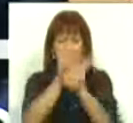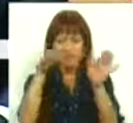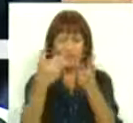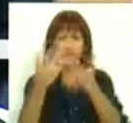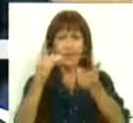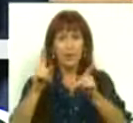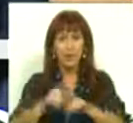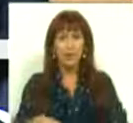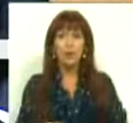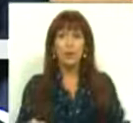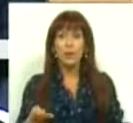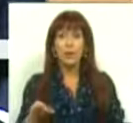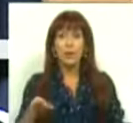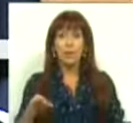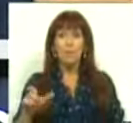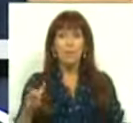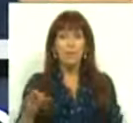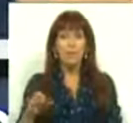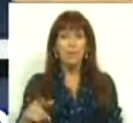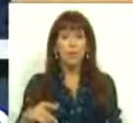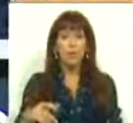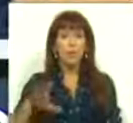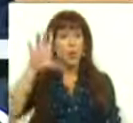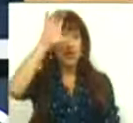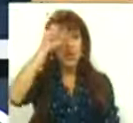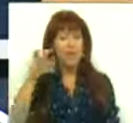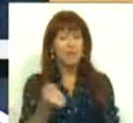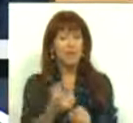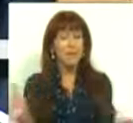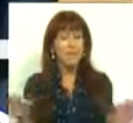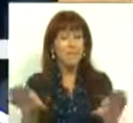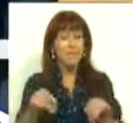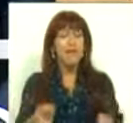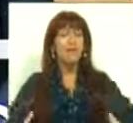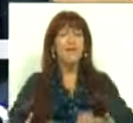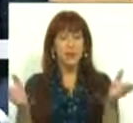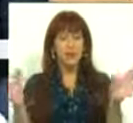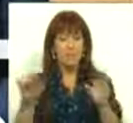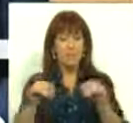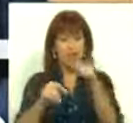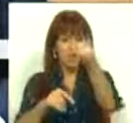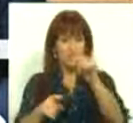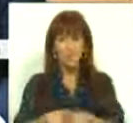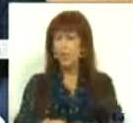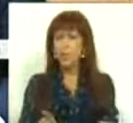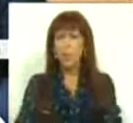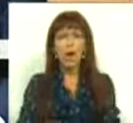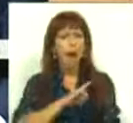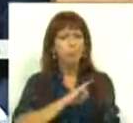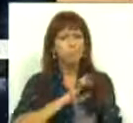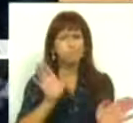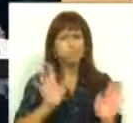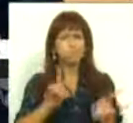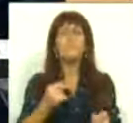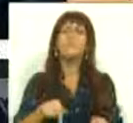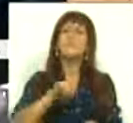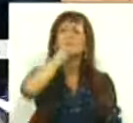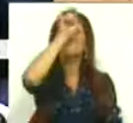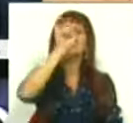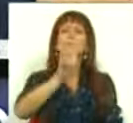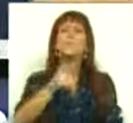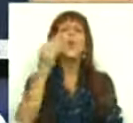esclarecer. Para o PCP, o Estado deve agir mais, deve investir mais, não deve privatizar. Aqui a